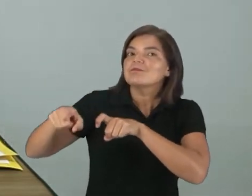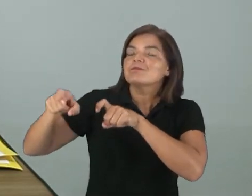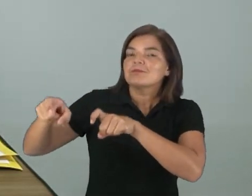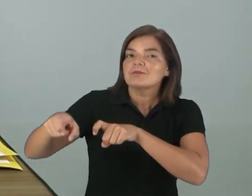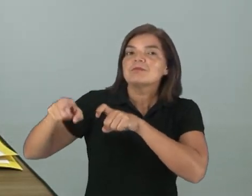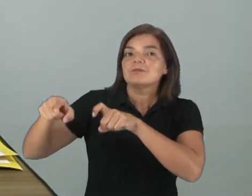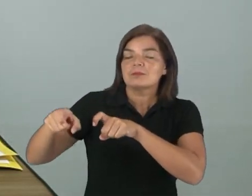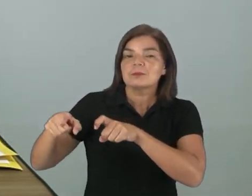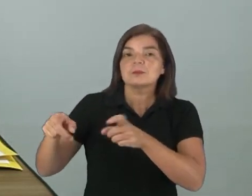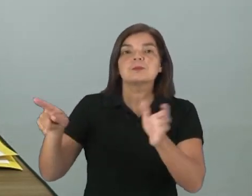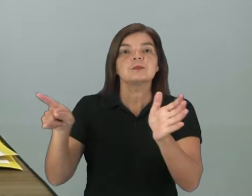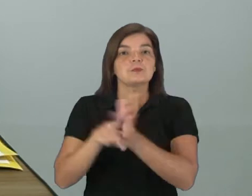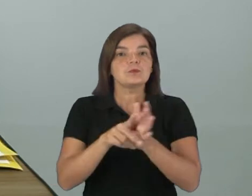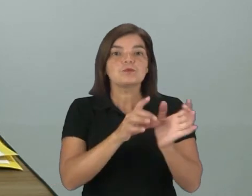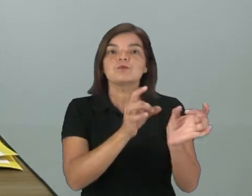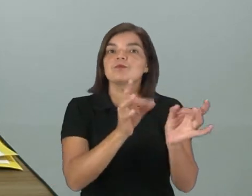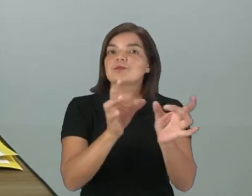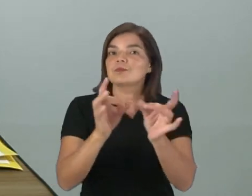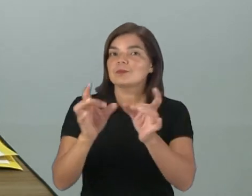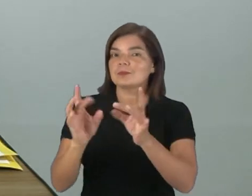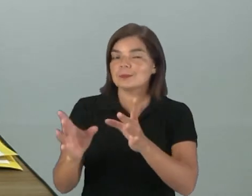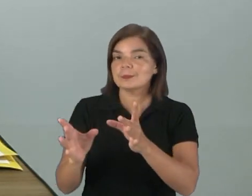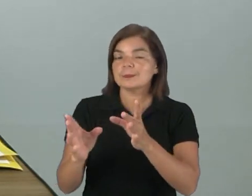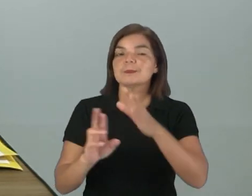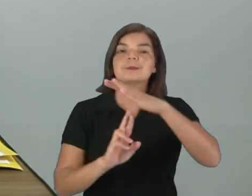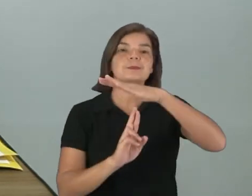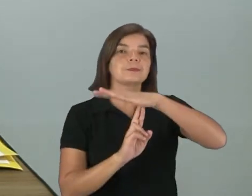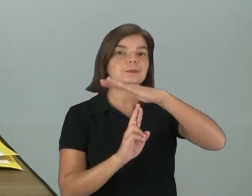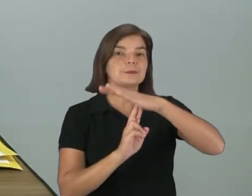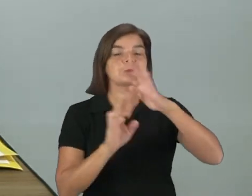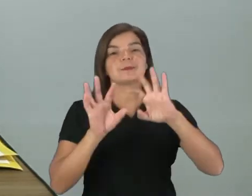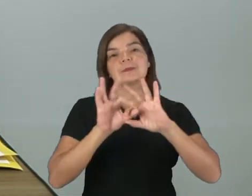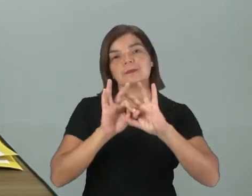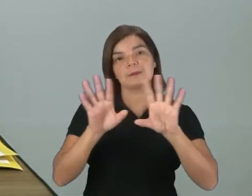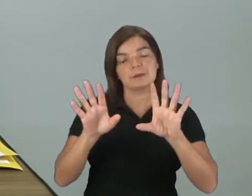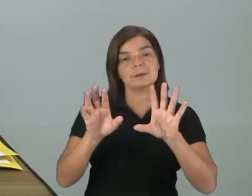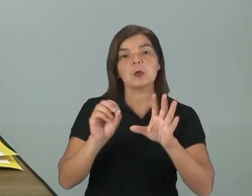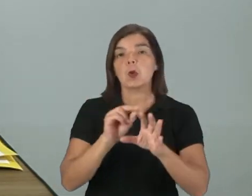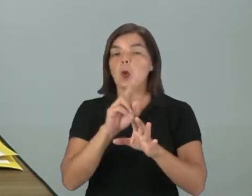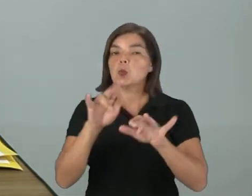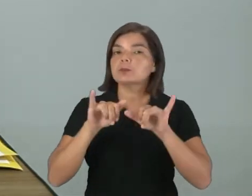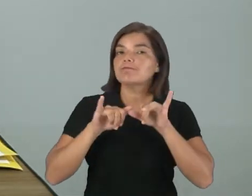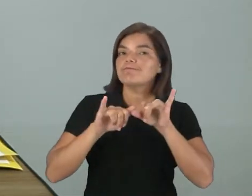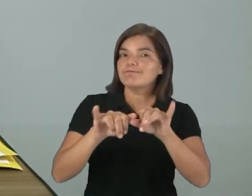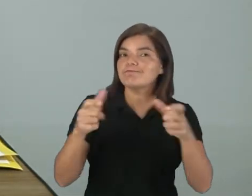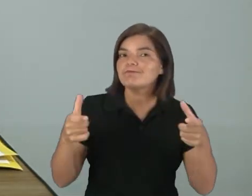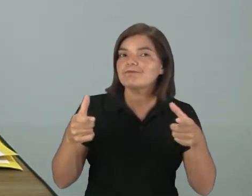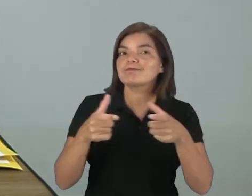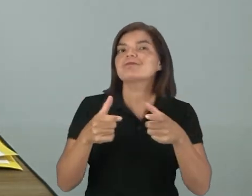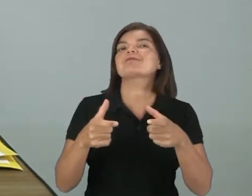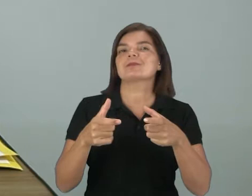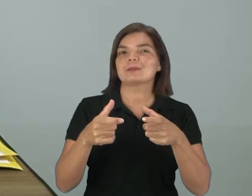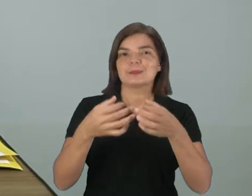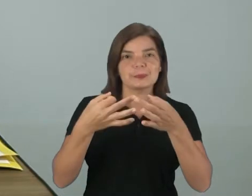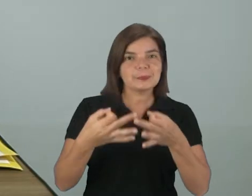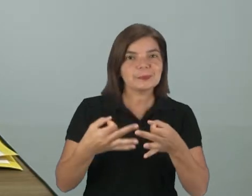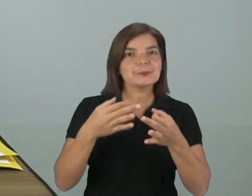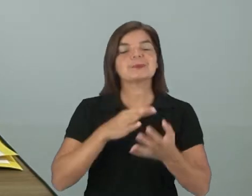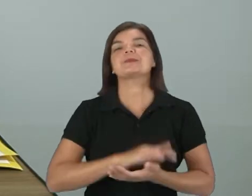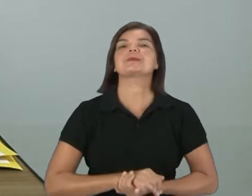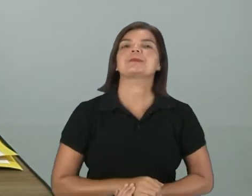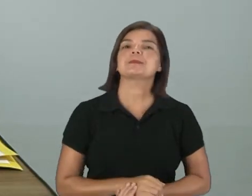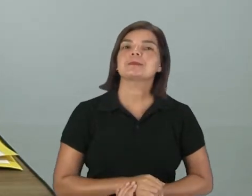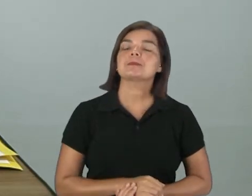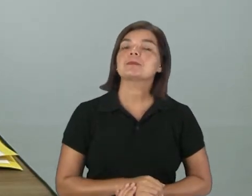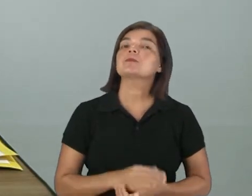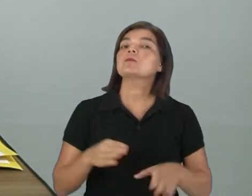seus próprios alimentos e vendem nas feiras livres ou vendem aos supermercados, certo?